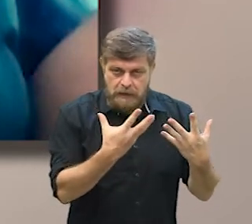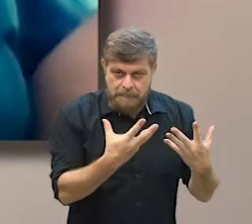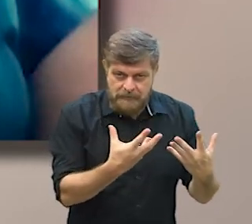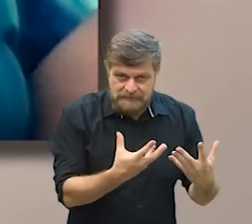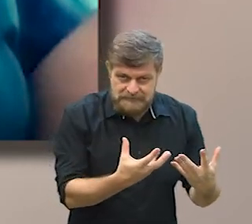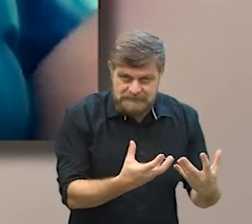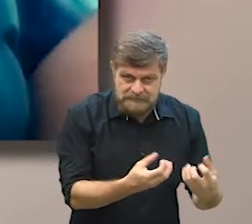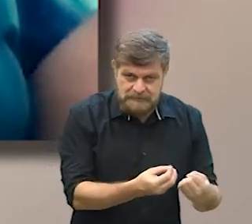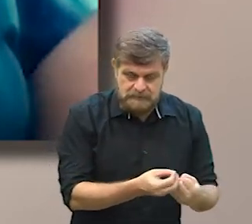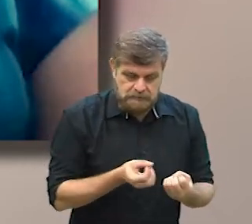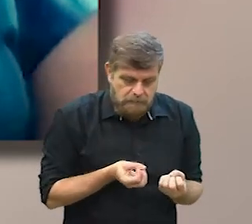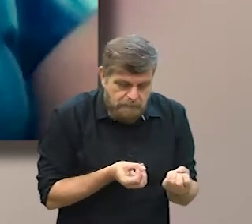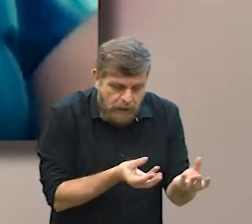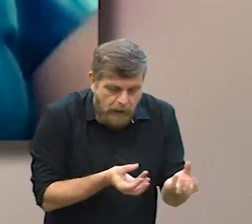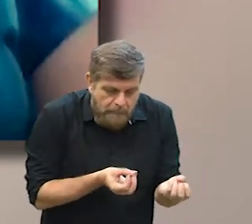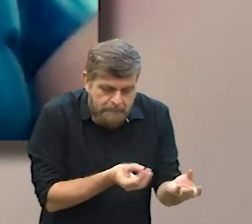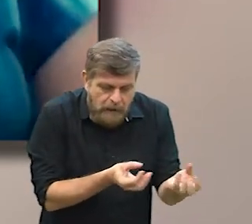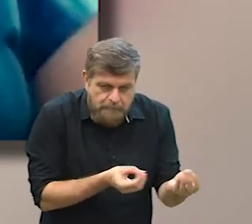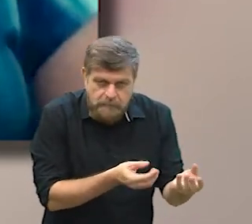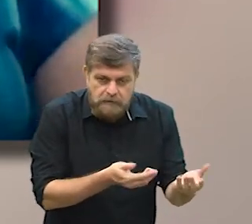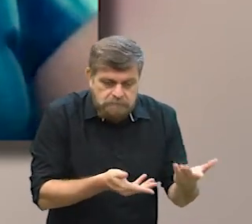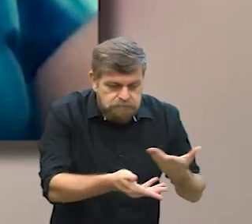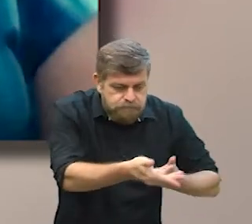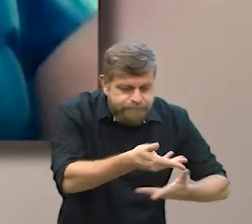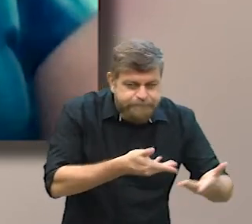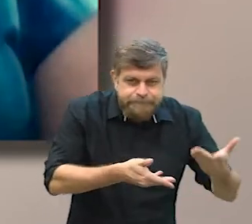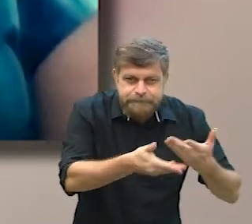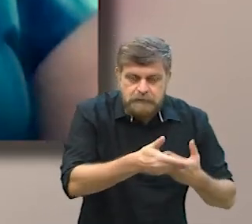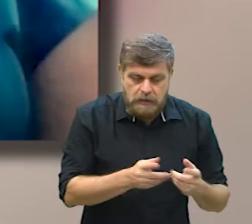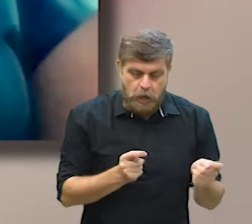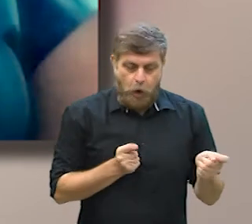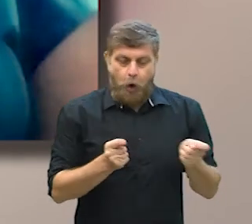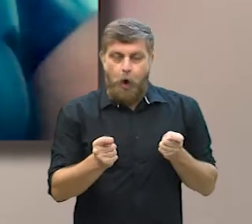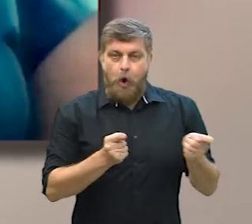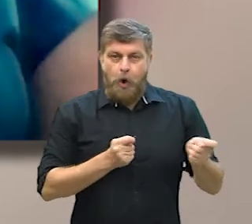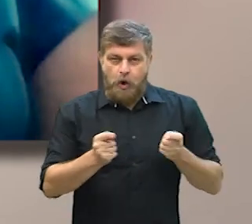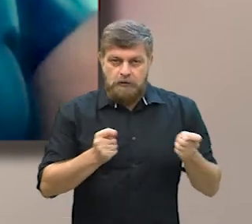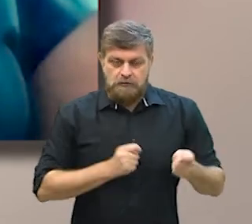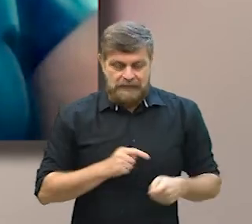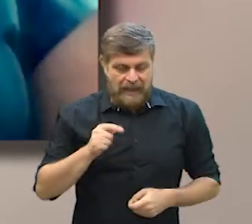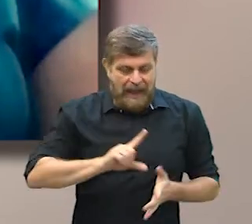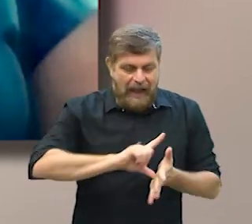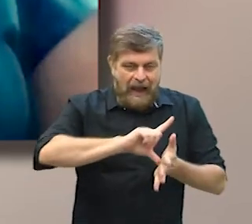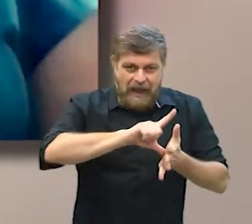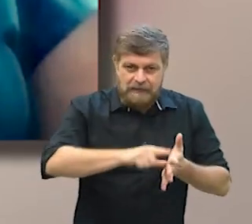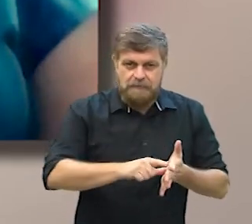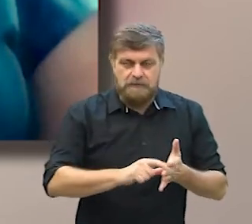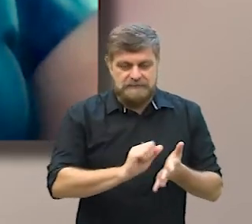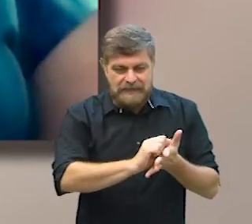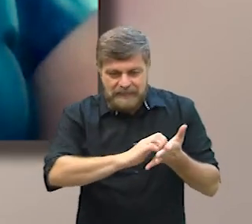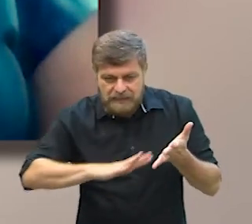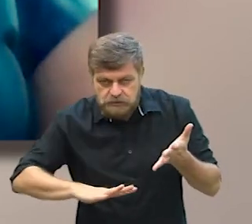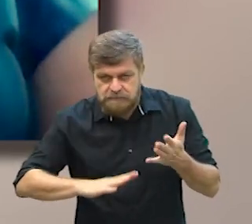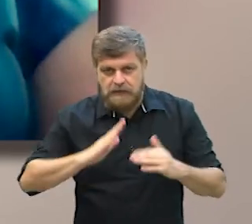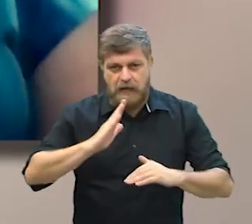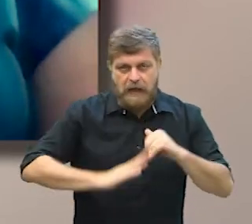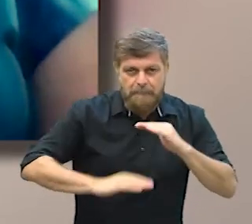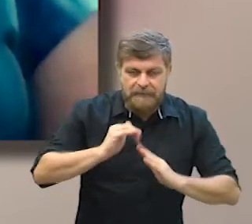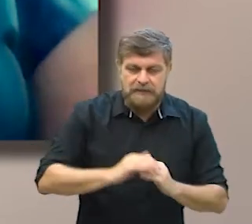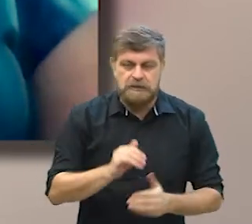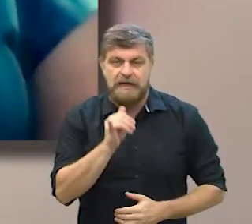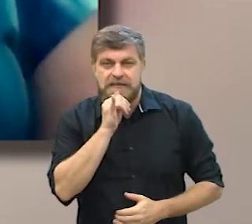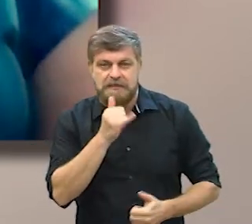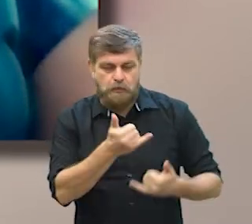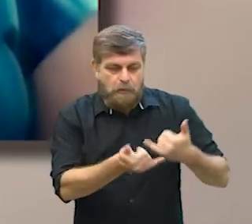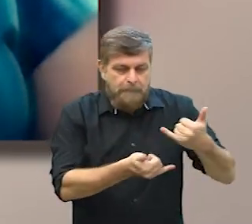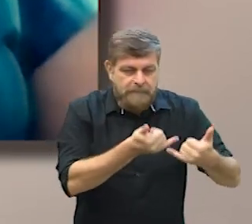melhor essas entradas sensoriais, que ela consiga se autorregular para até ela começar a fazer alguma atividade